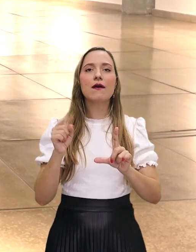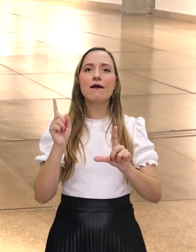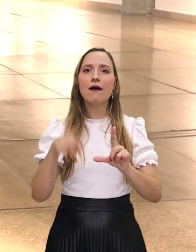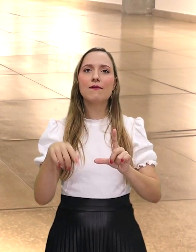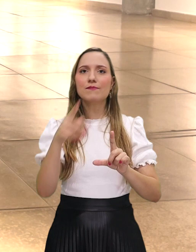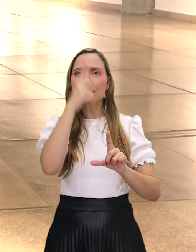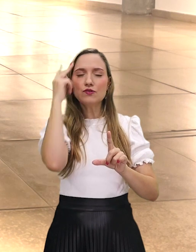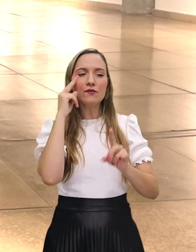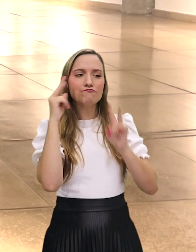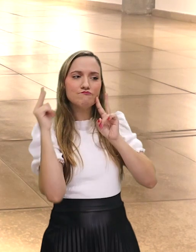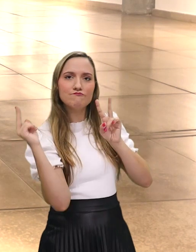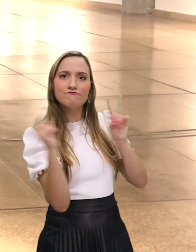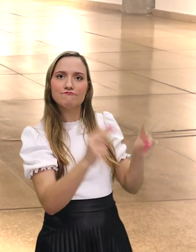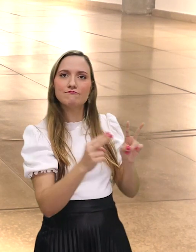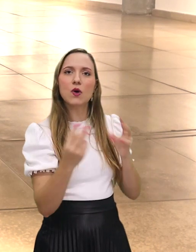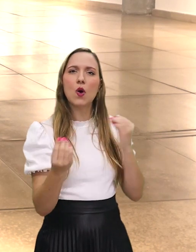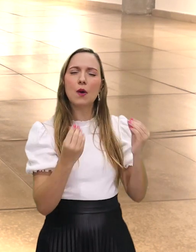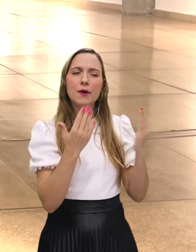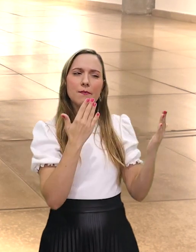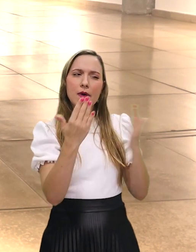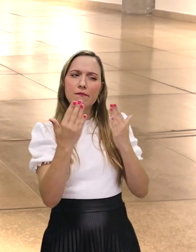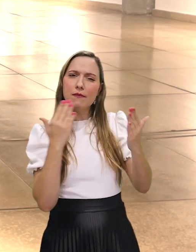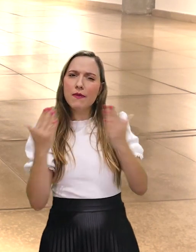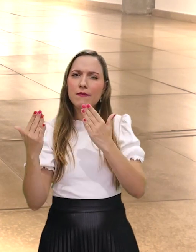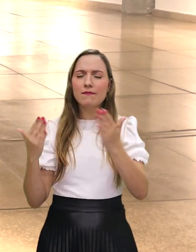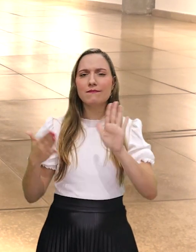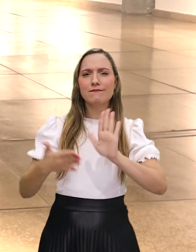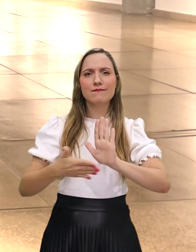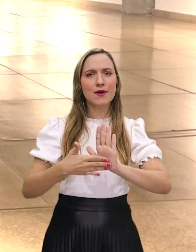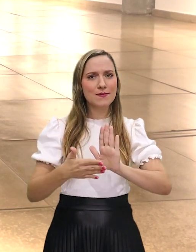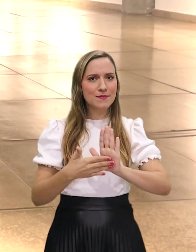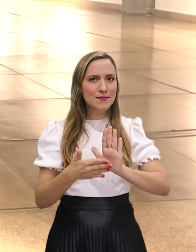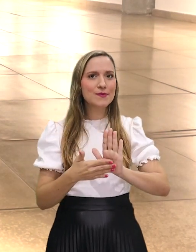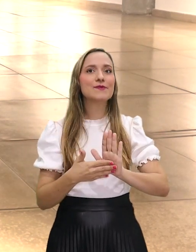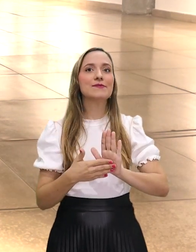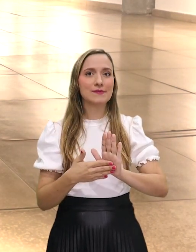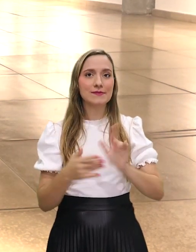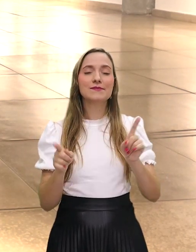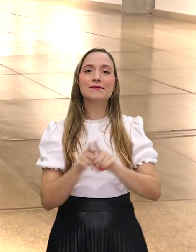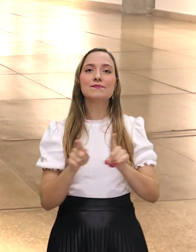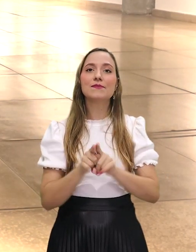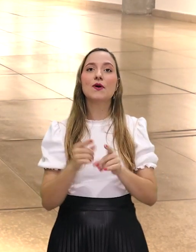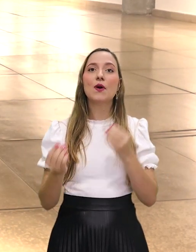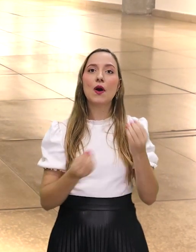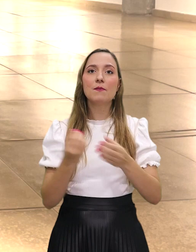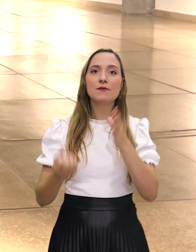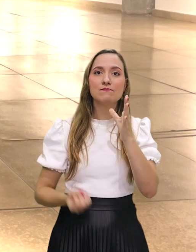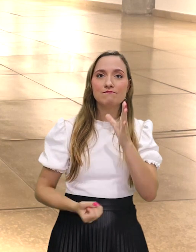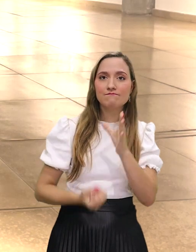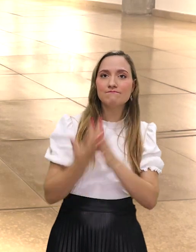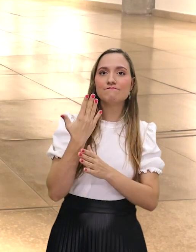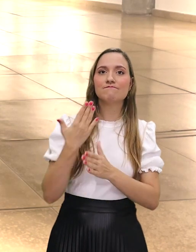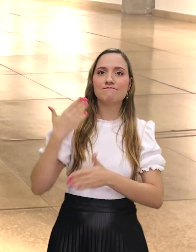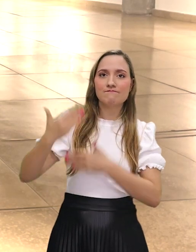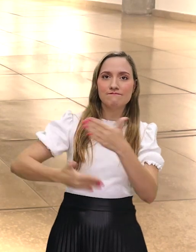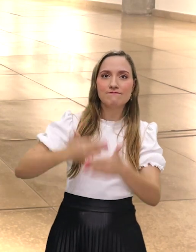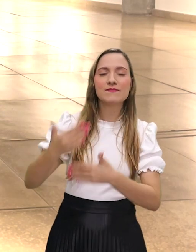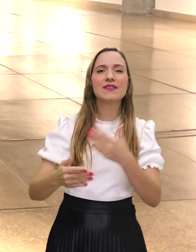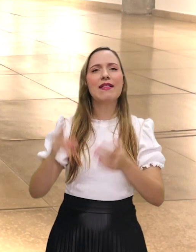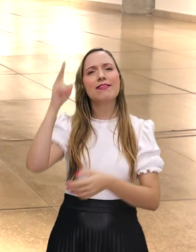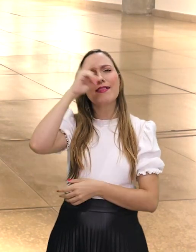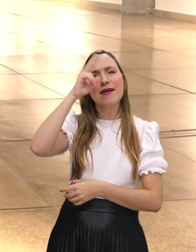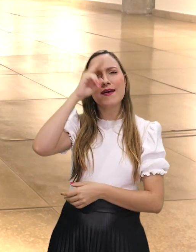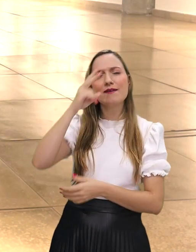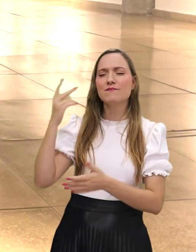por essas propostas de fabulação, especulação, resgate. Ele passa